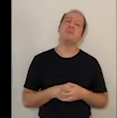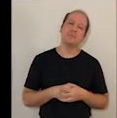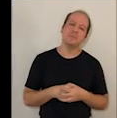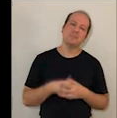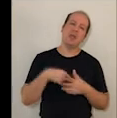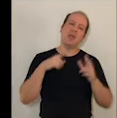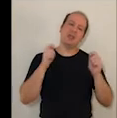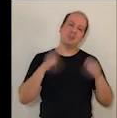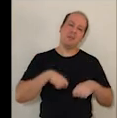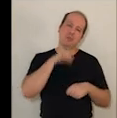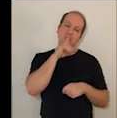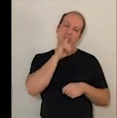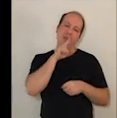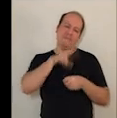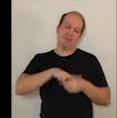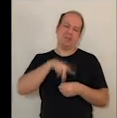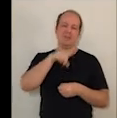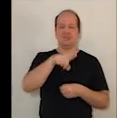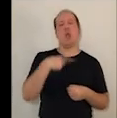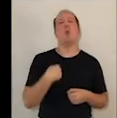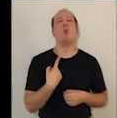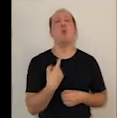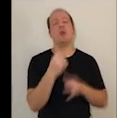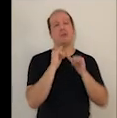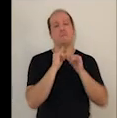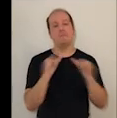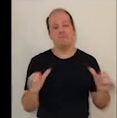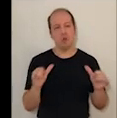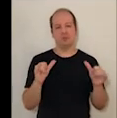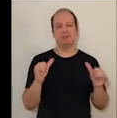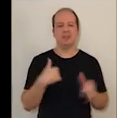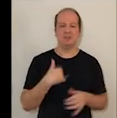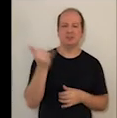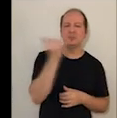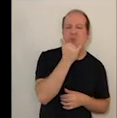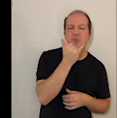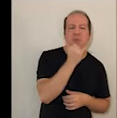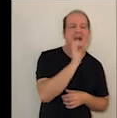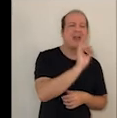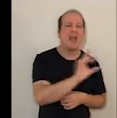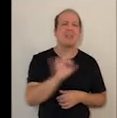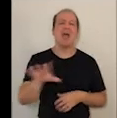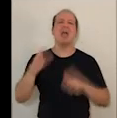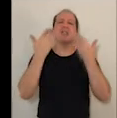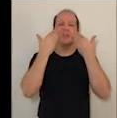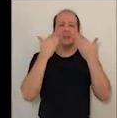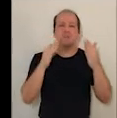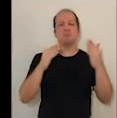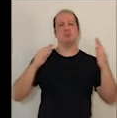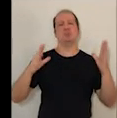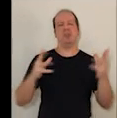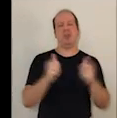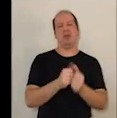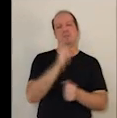virgem. É uma voz única. Um coro unânime. Um testemunho geral contra a